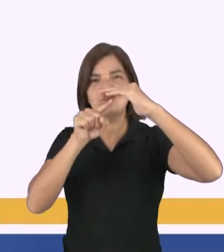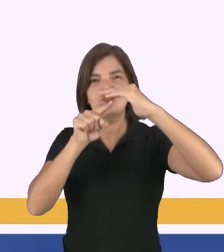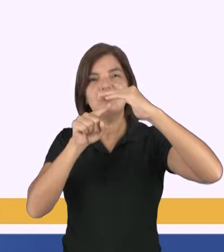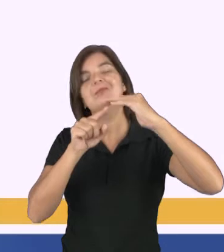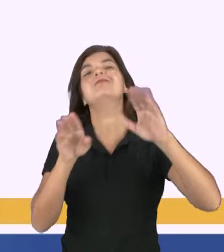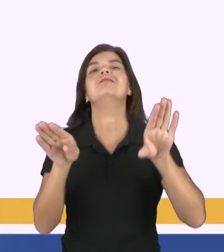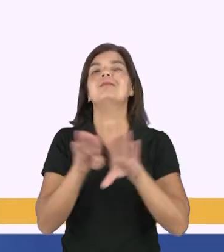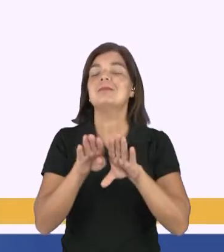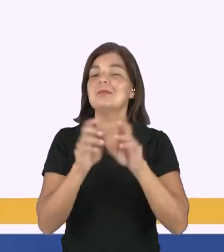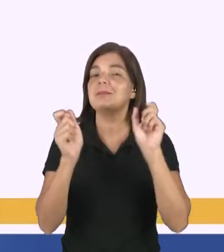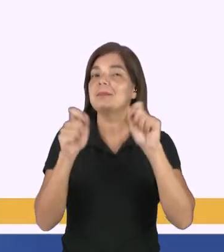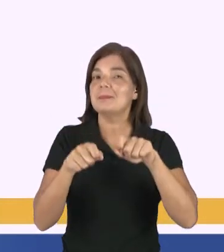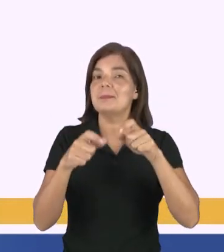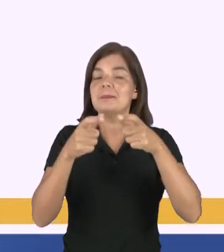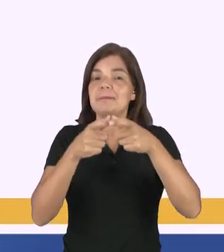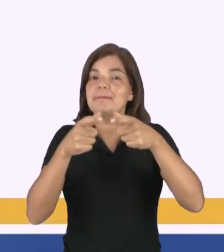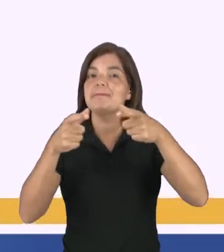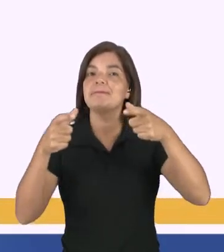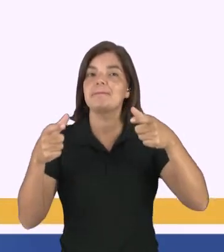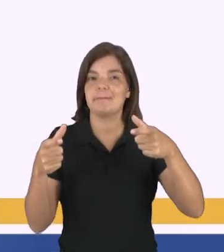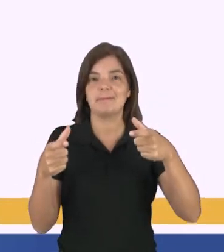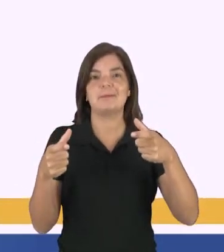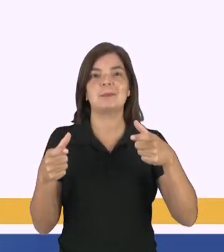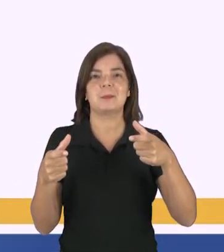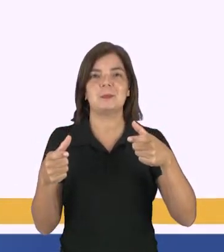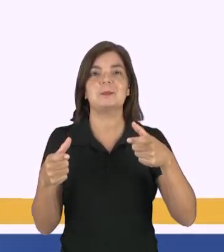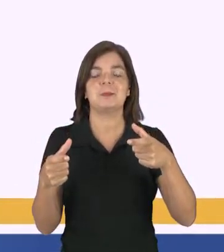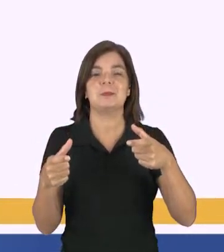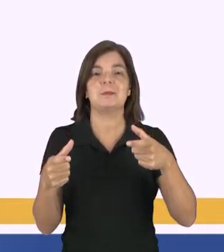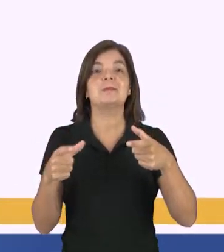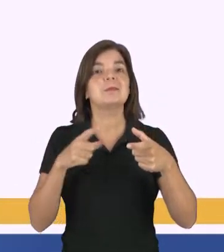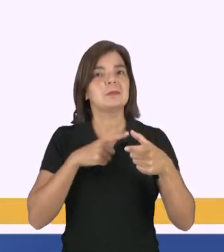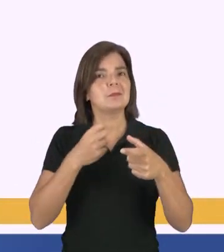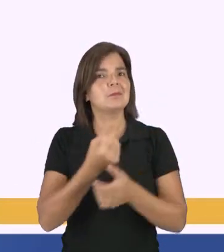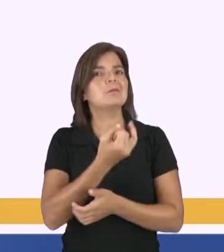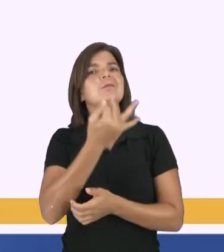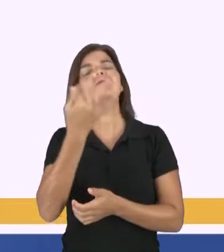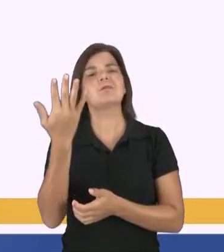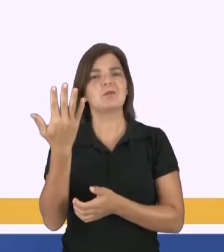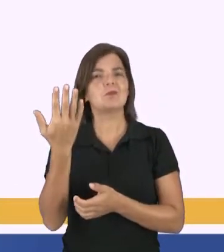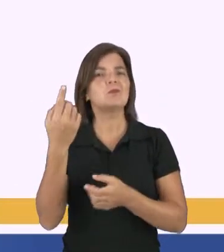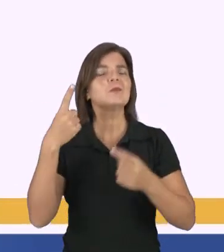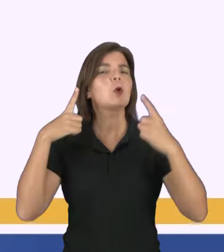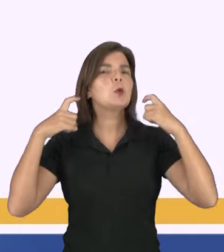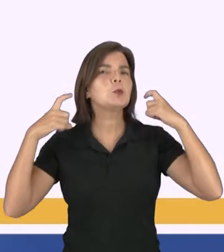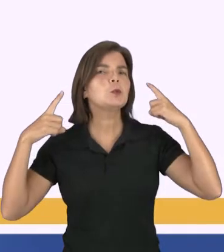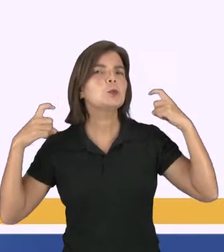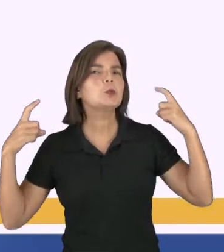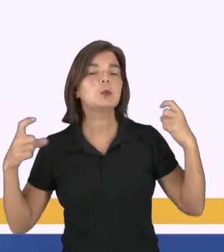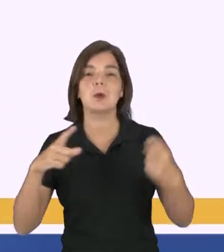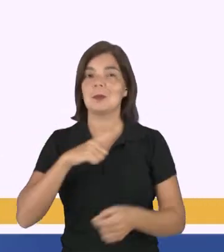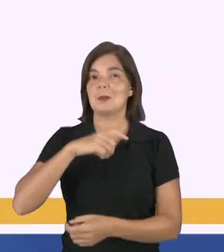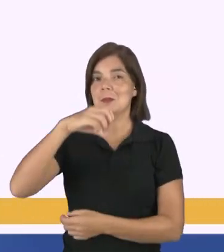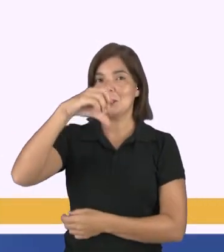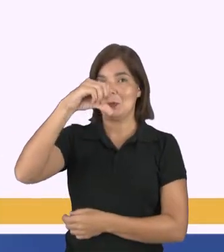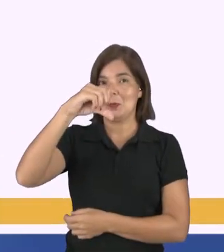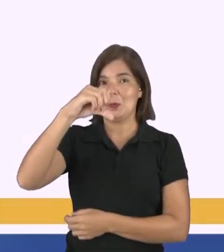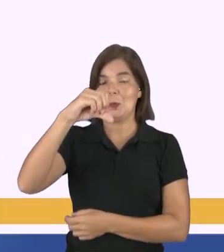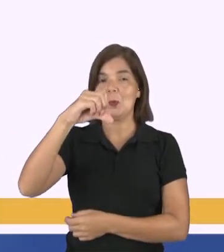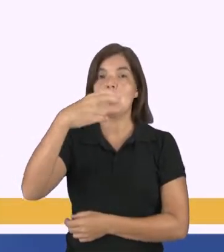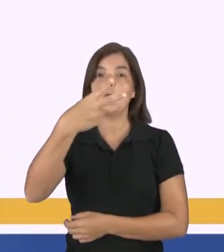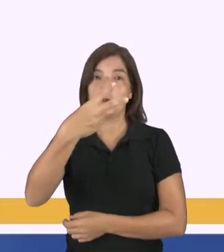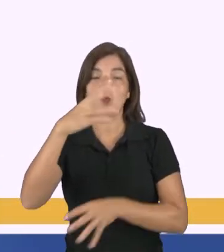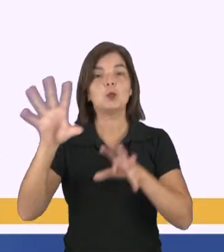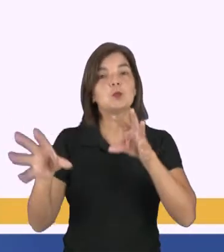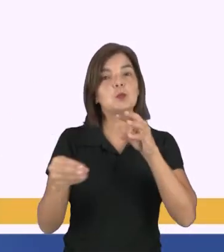e aqui eu posso ampliar a minha é a minha quantidade de sonhos eu tinha nove aqui com duas